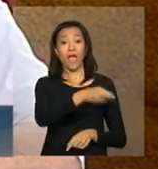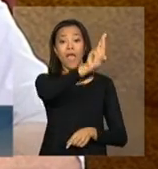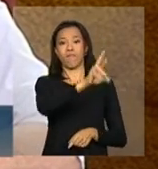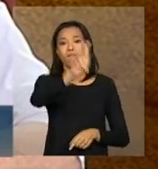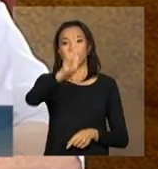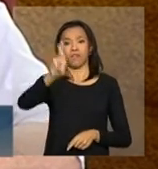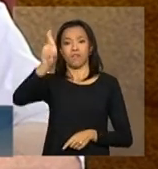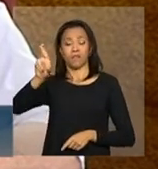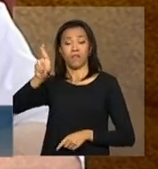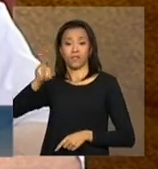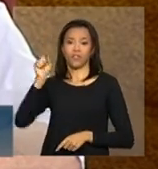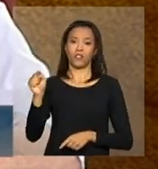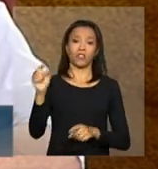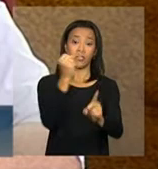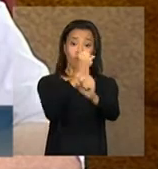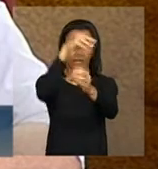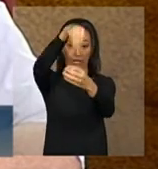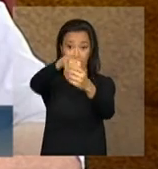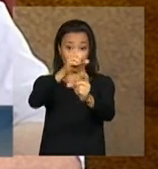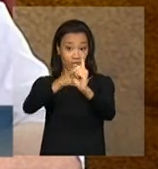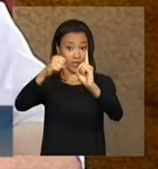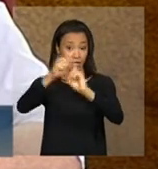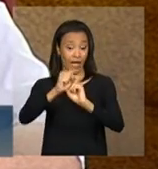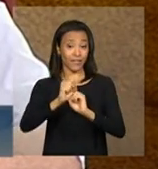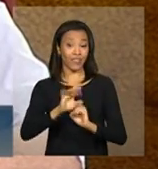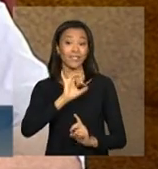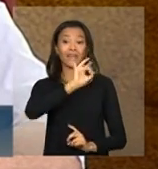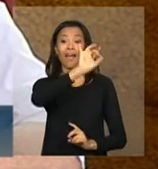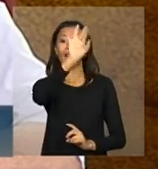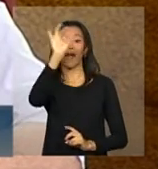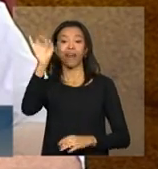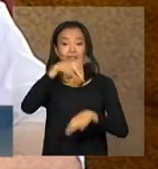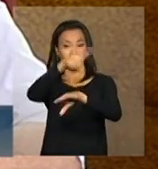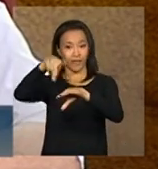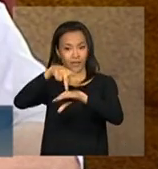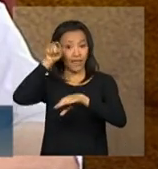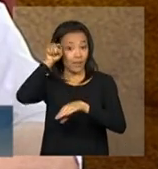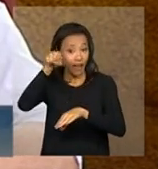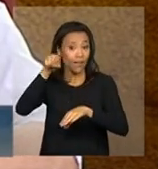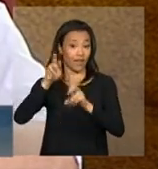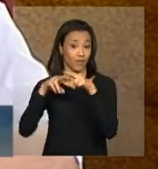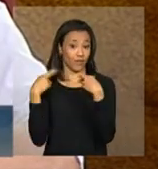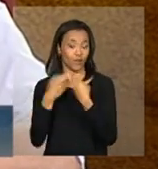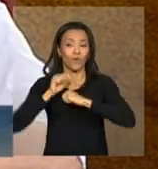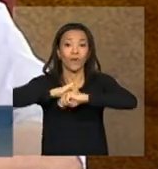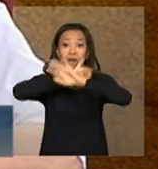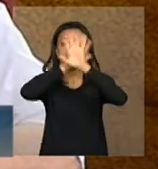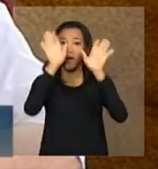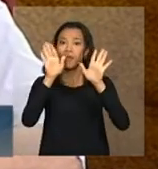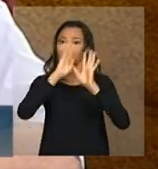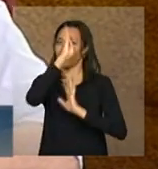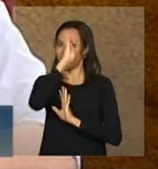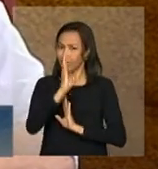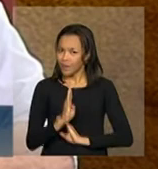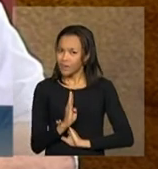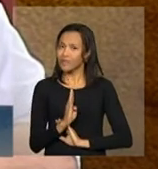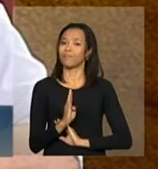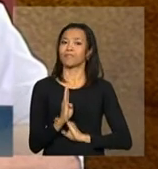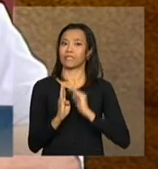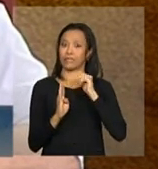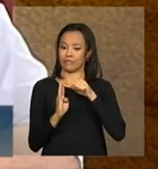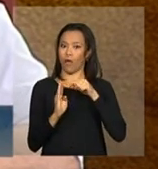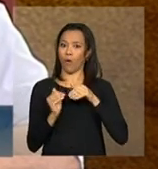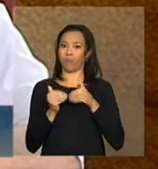dos respectivos países. Né? E ficou claro naquela ocasião que o Brasil realmente está muito à